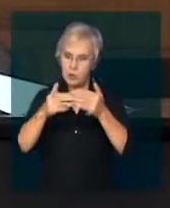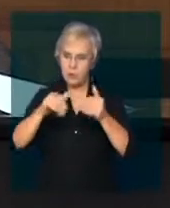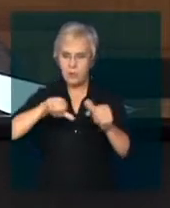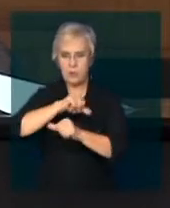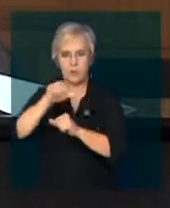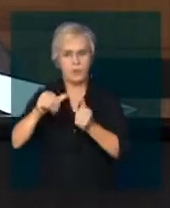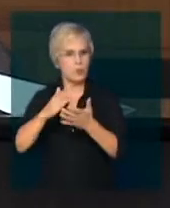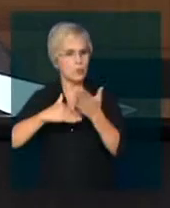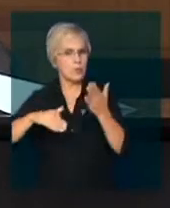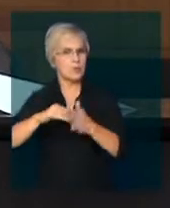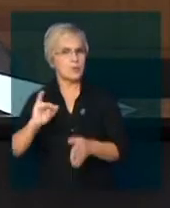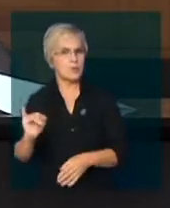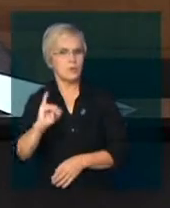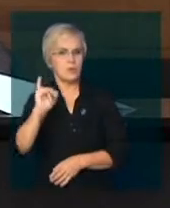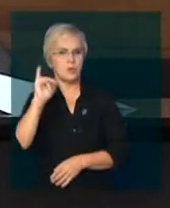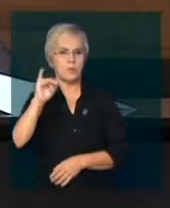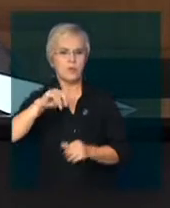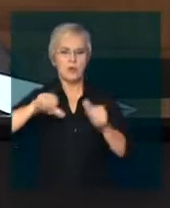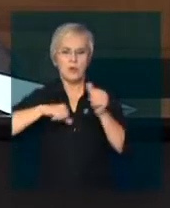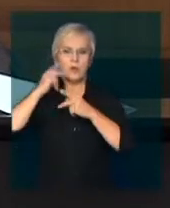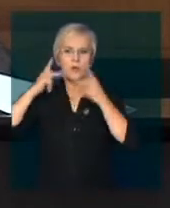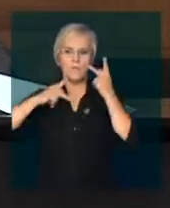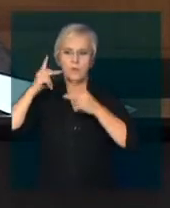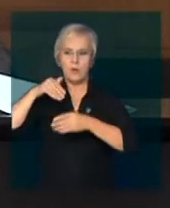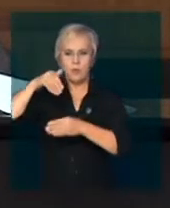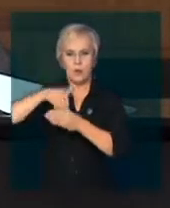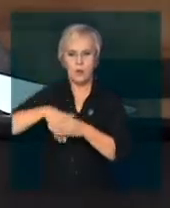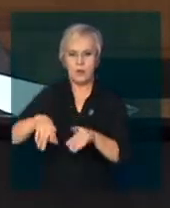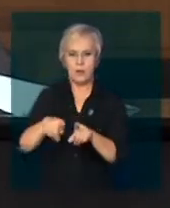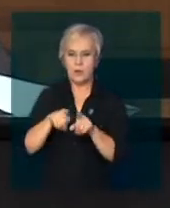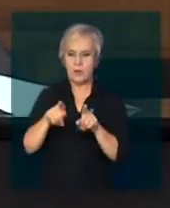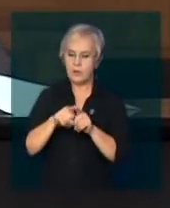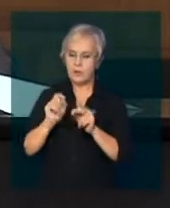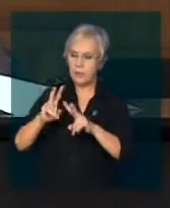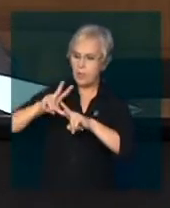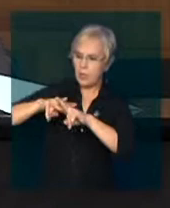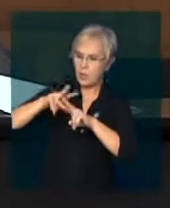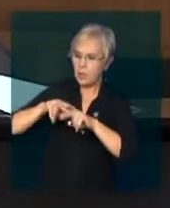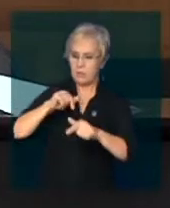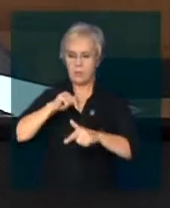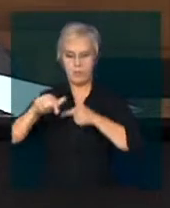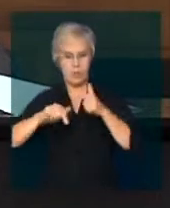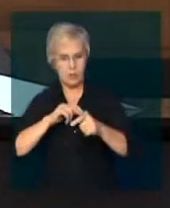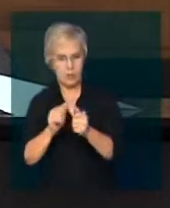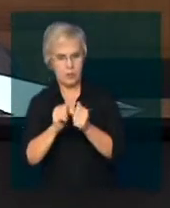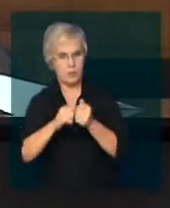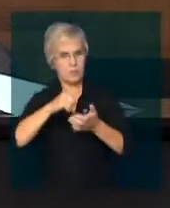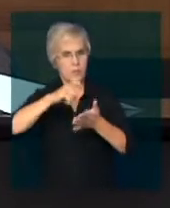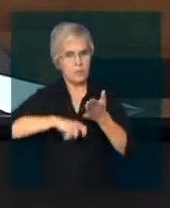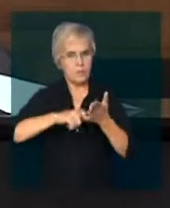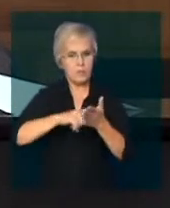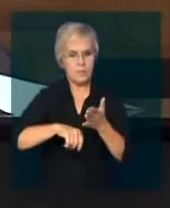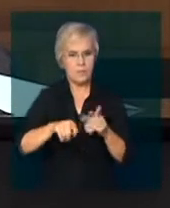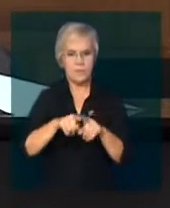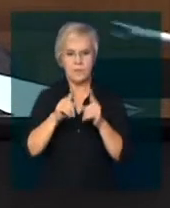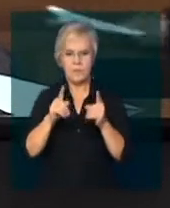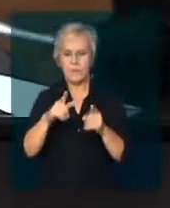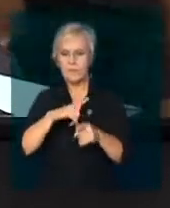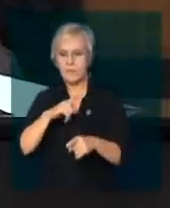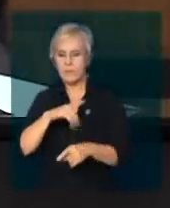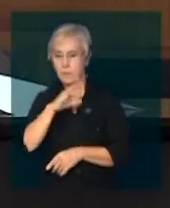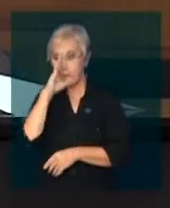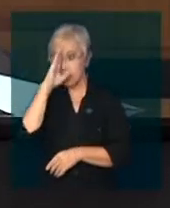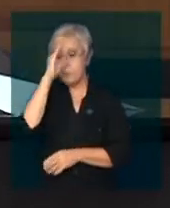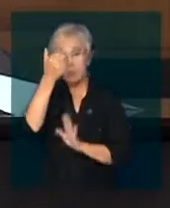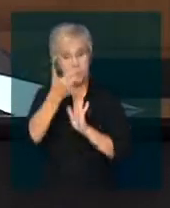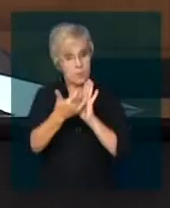todas necessárias. As reformas política eleitoral, previdenciária, trabalhista, tributária, mas temos que definir